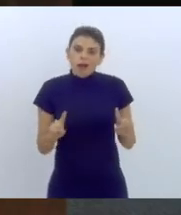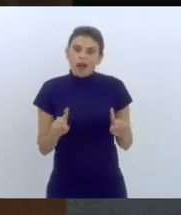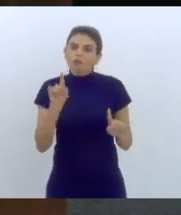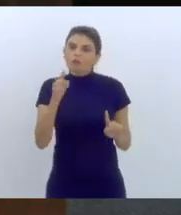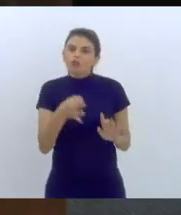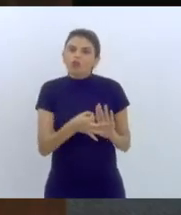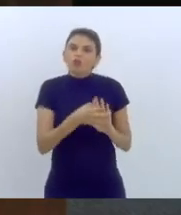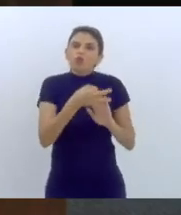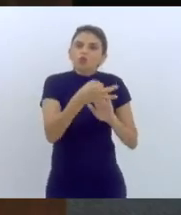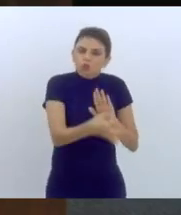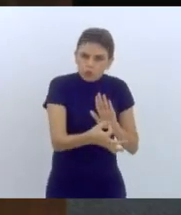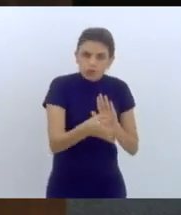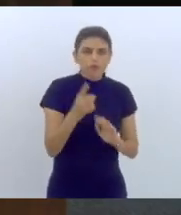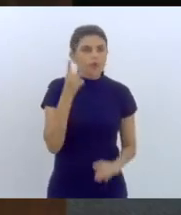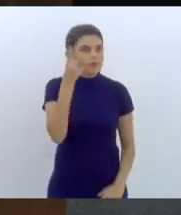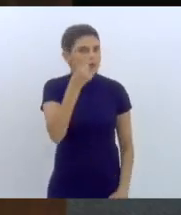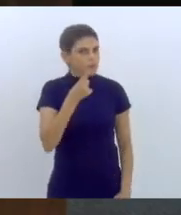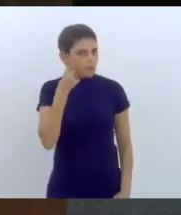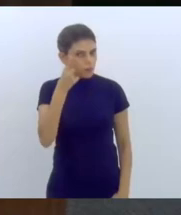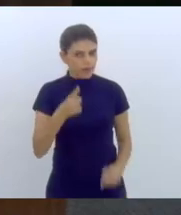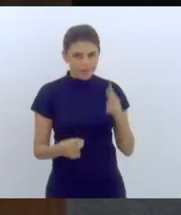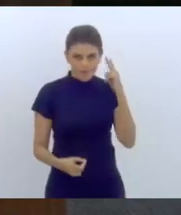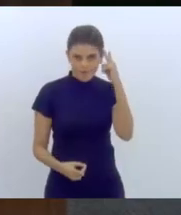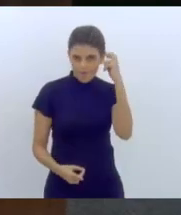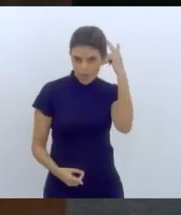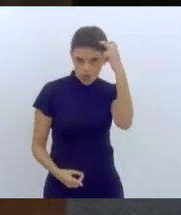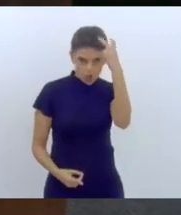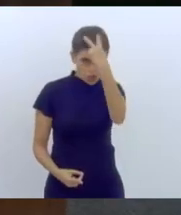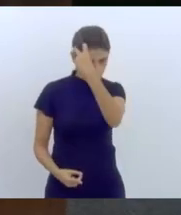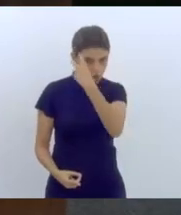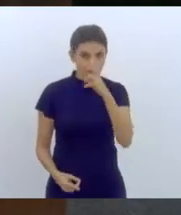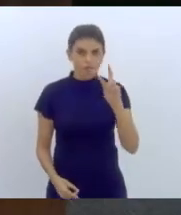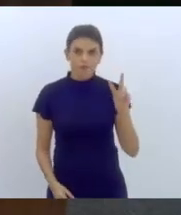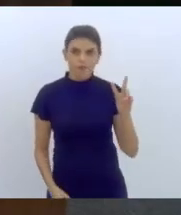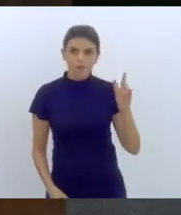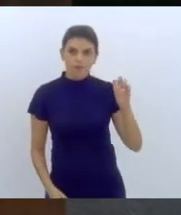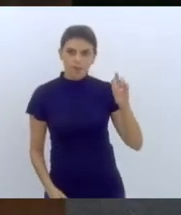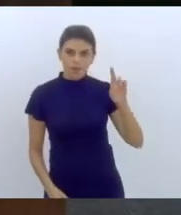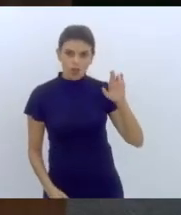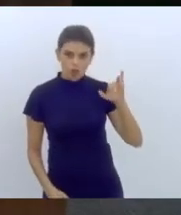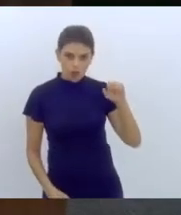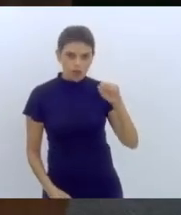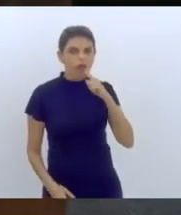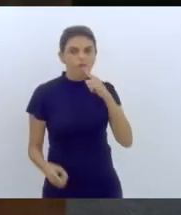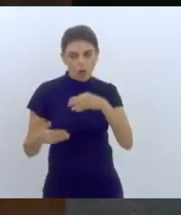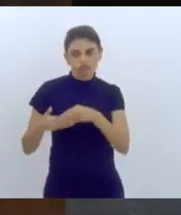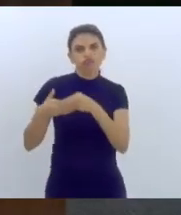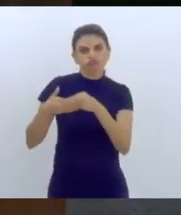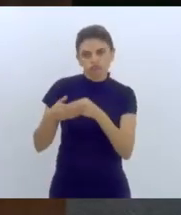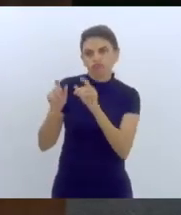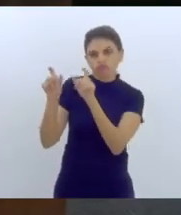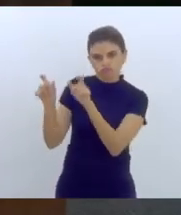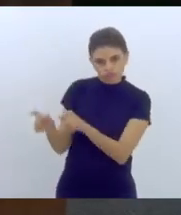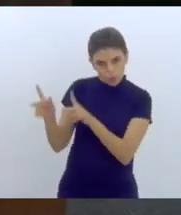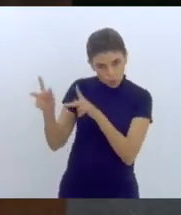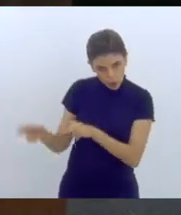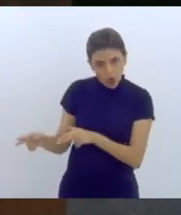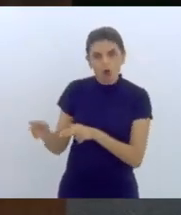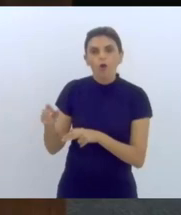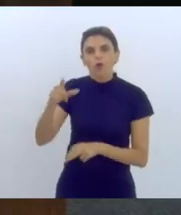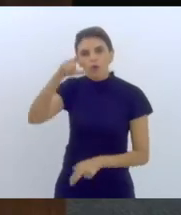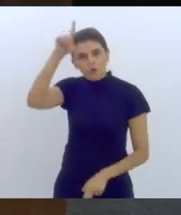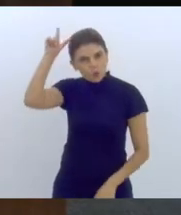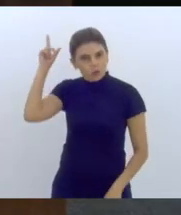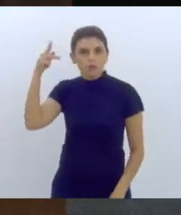sugeriu a deputada Verônica e complementou o deputado Luiz Paulo é exatamente isso. Quer dizer,